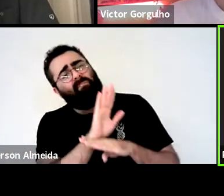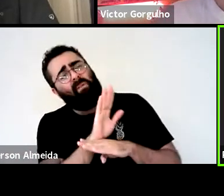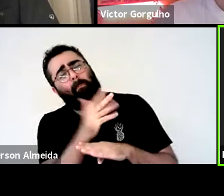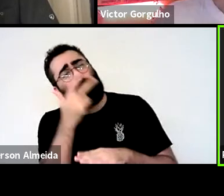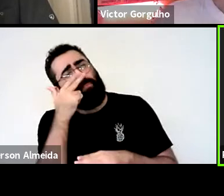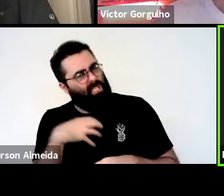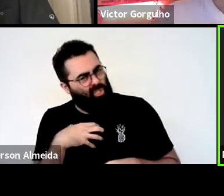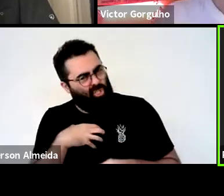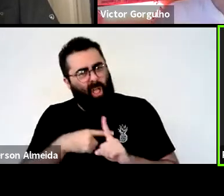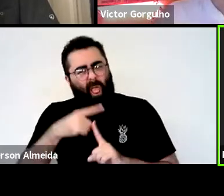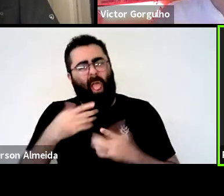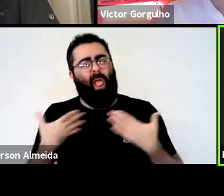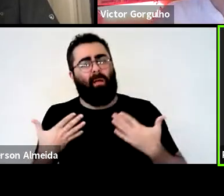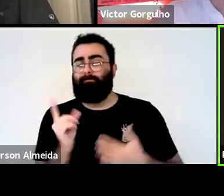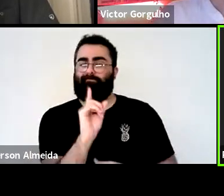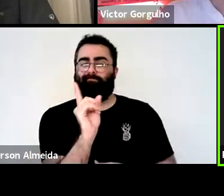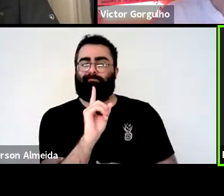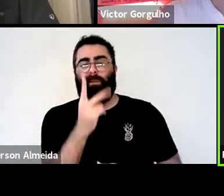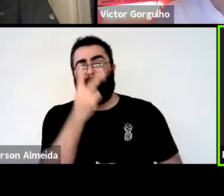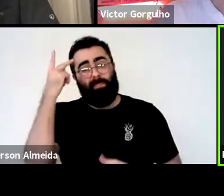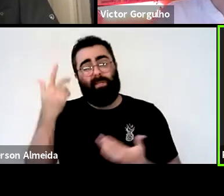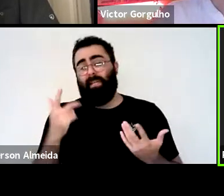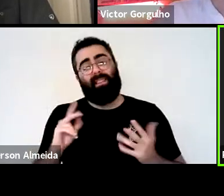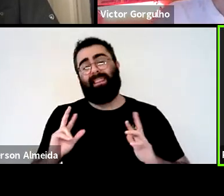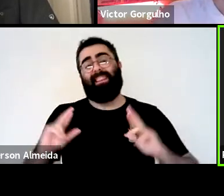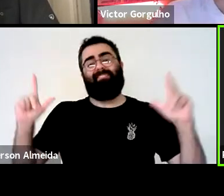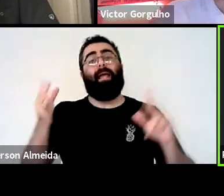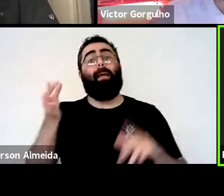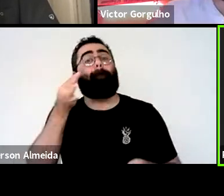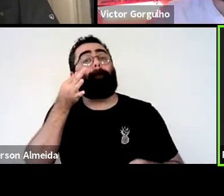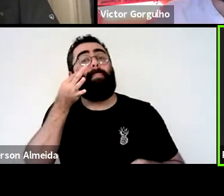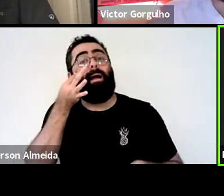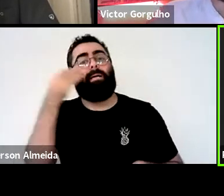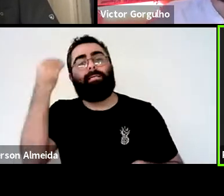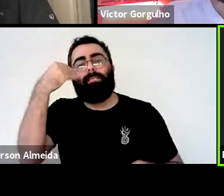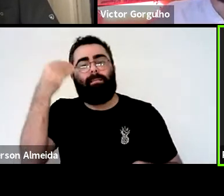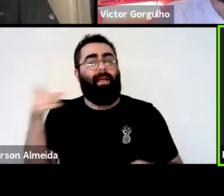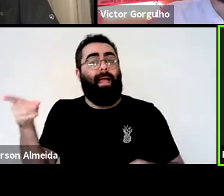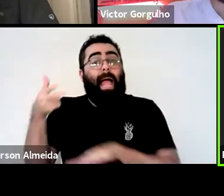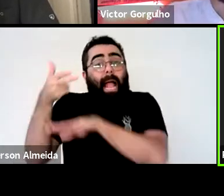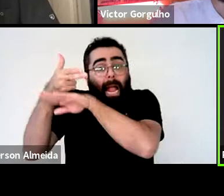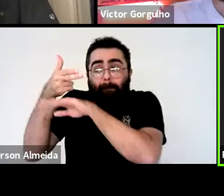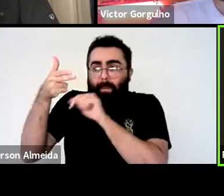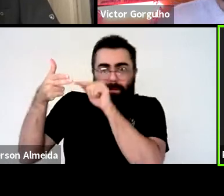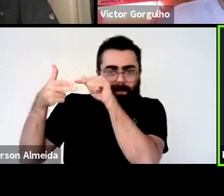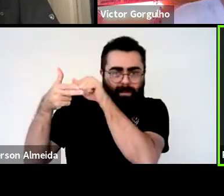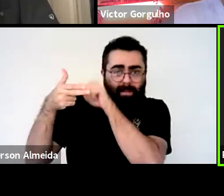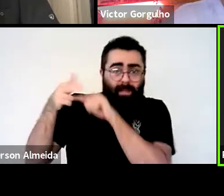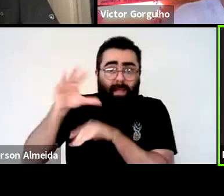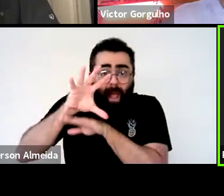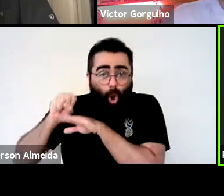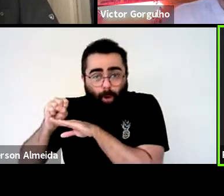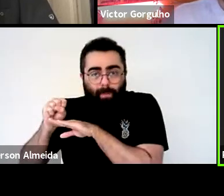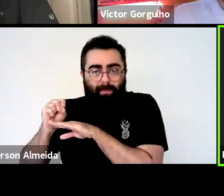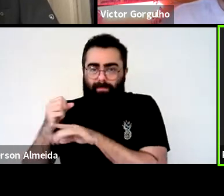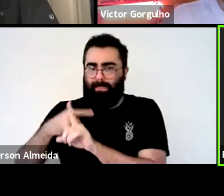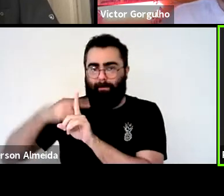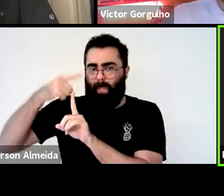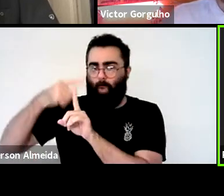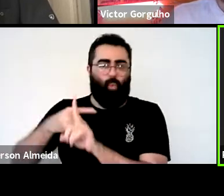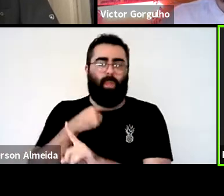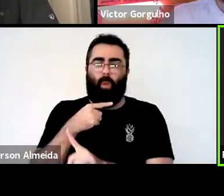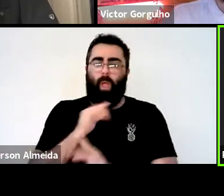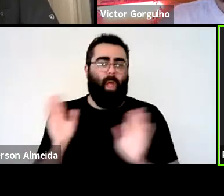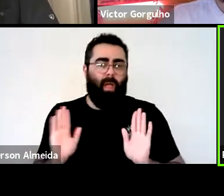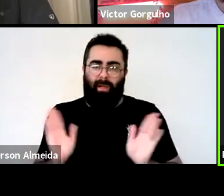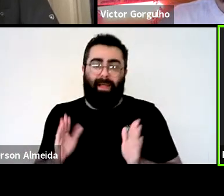filme, assim. Como lidar com essas coisas que a câmera não dá conta, né? A câmera não. Talvez fosse